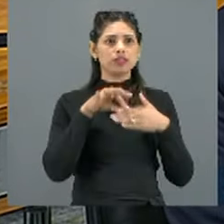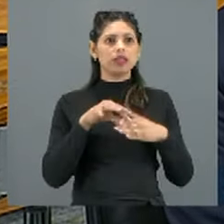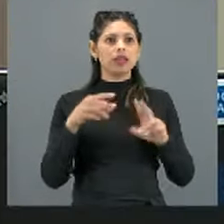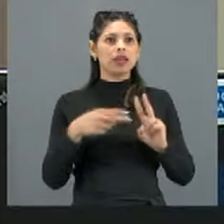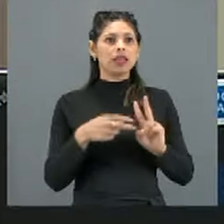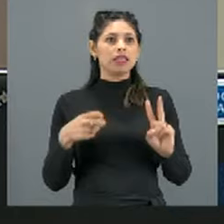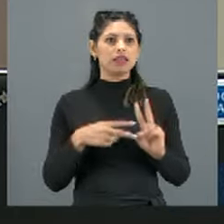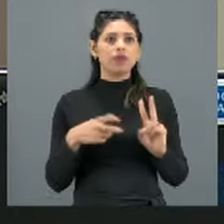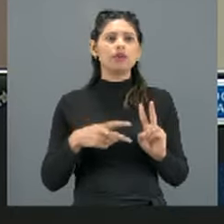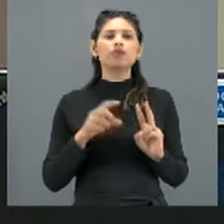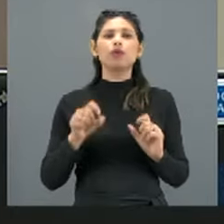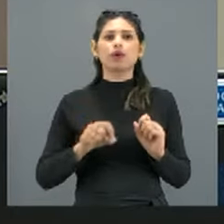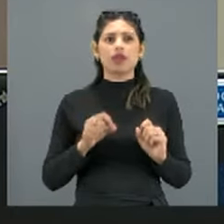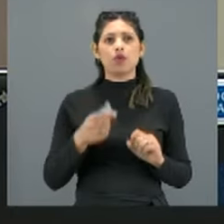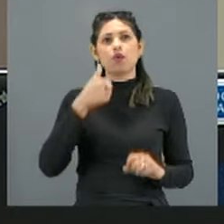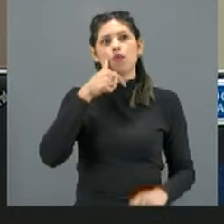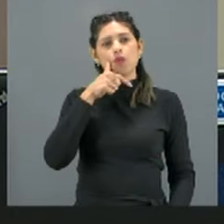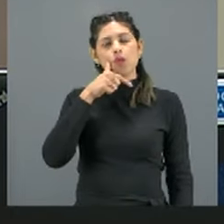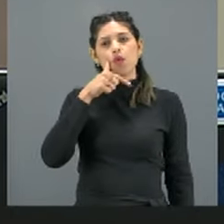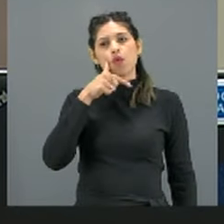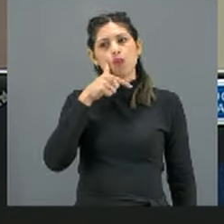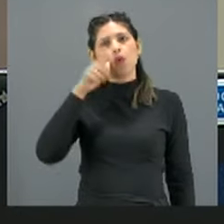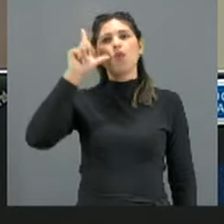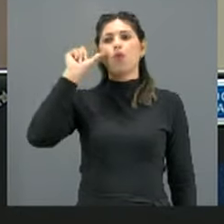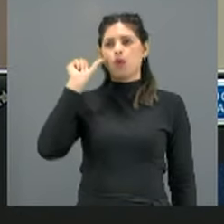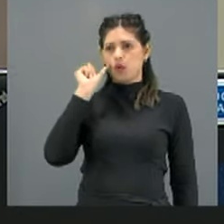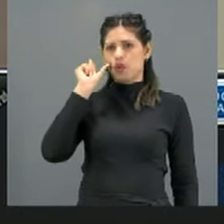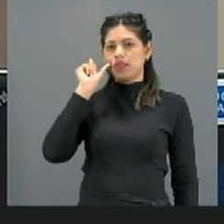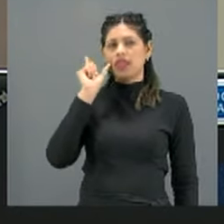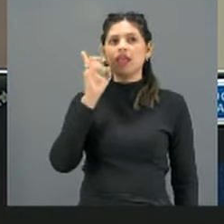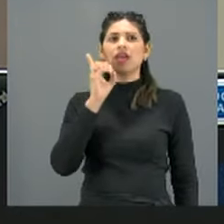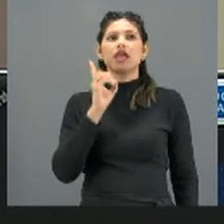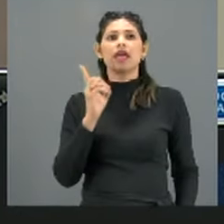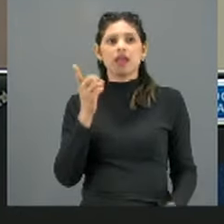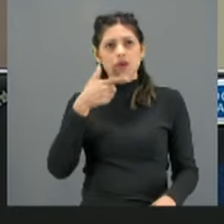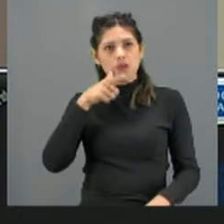ontem, no domingão do Hulk, a minha